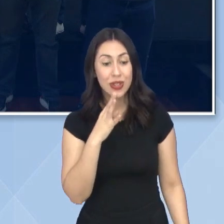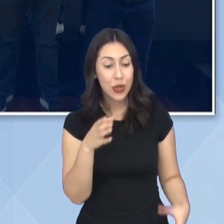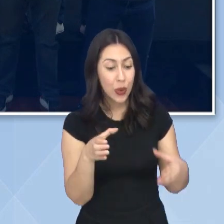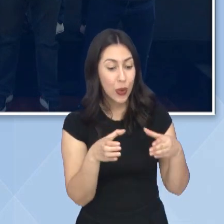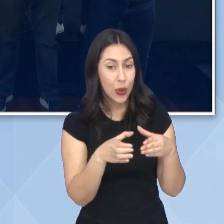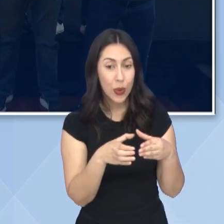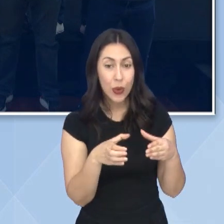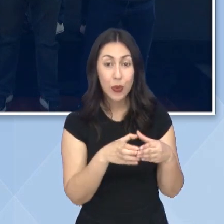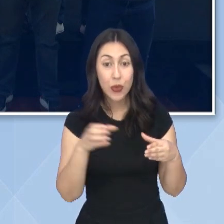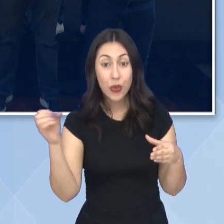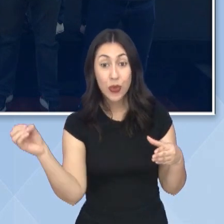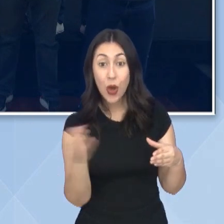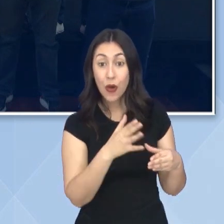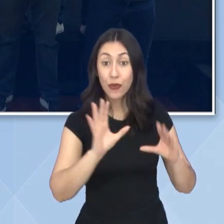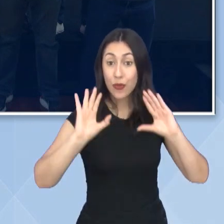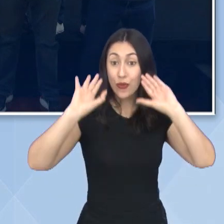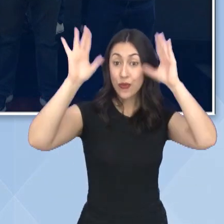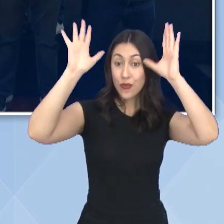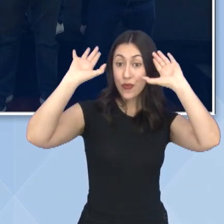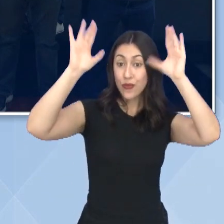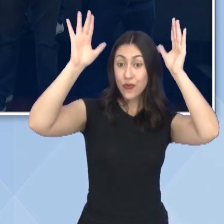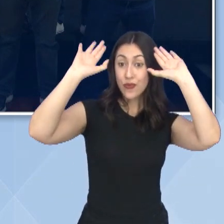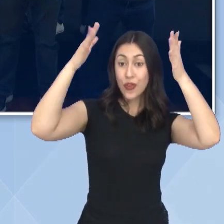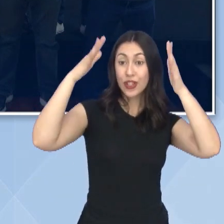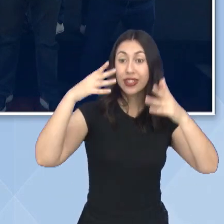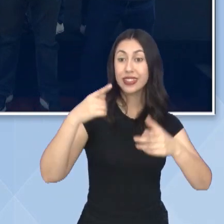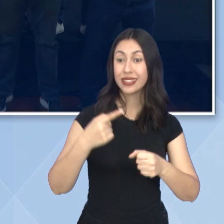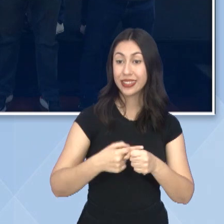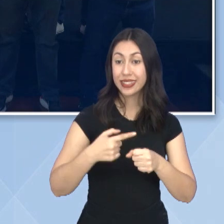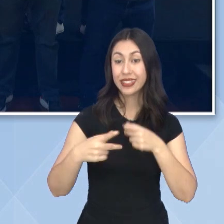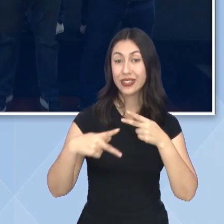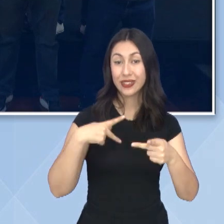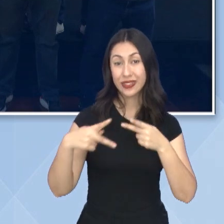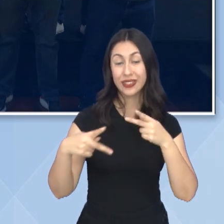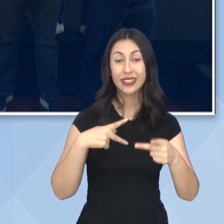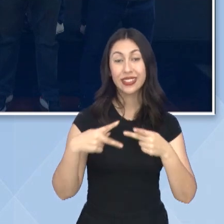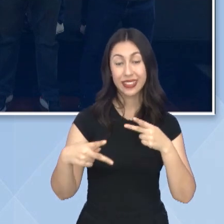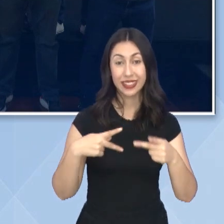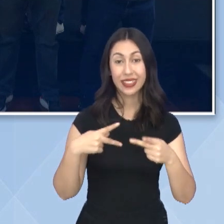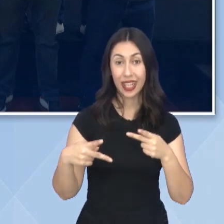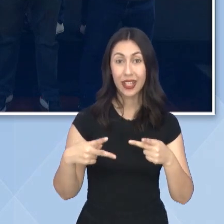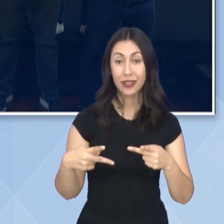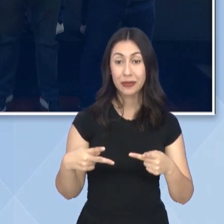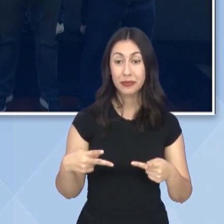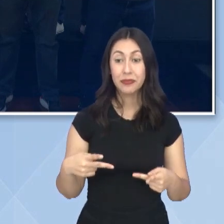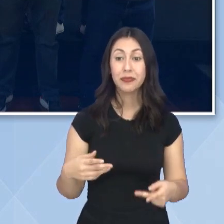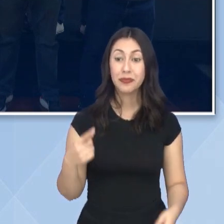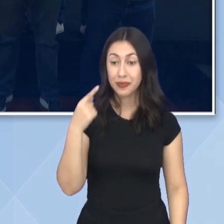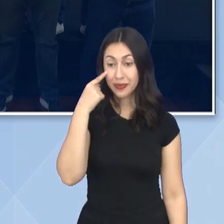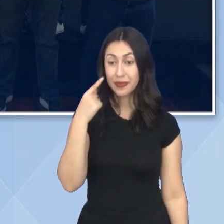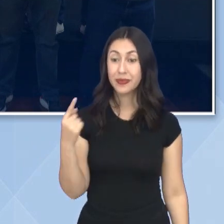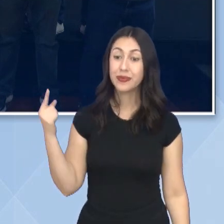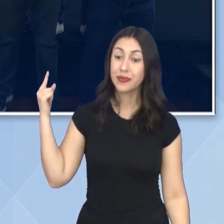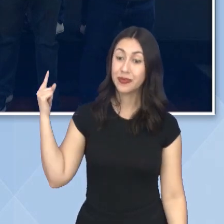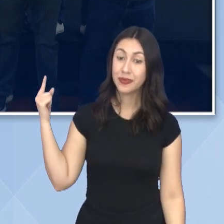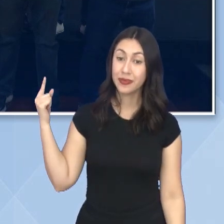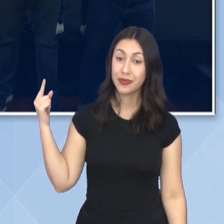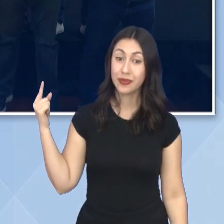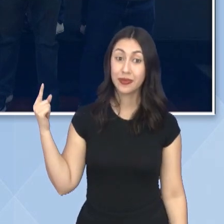time de voleibol de São José dos Campos, o Farmaconde, né? E, senhor